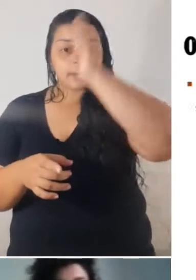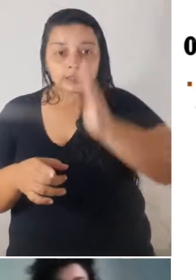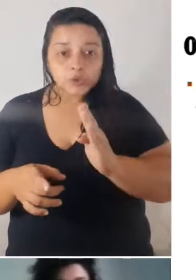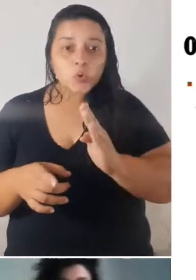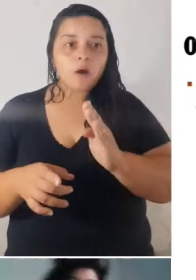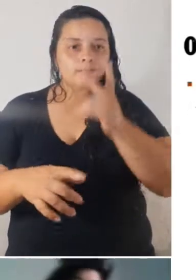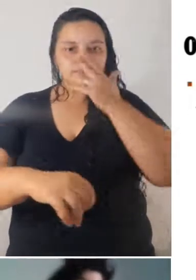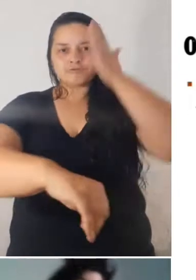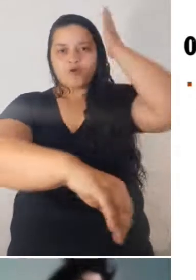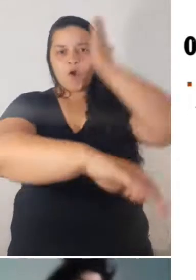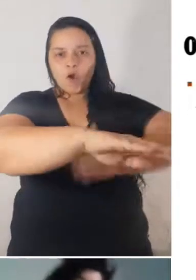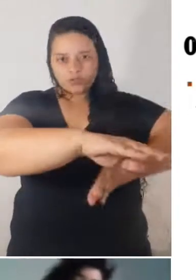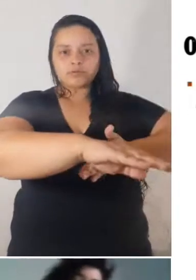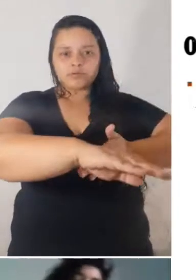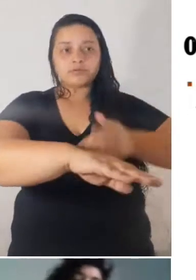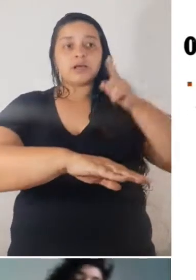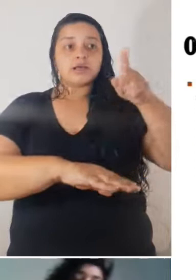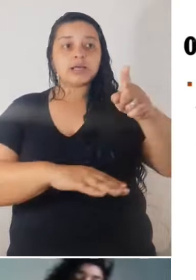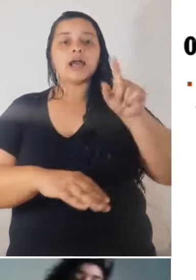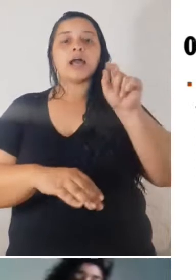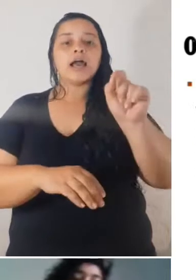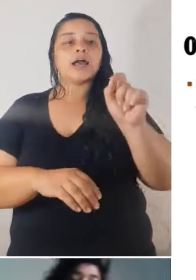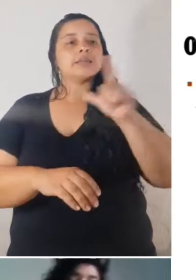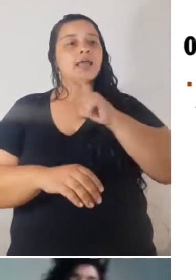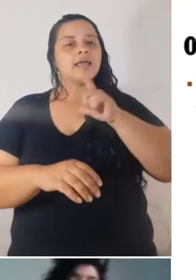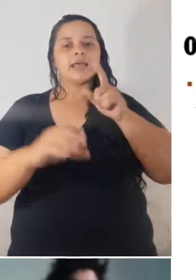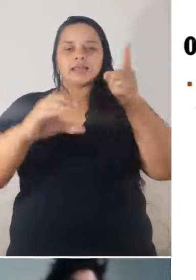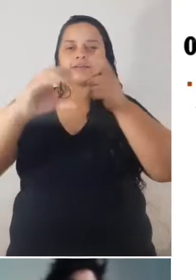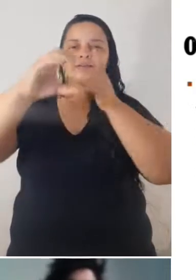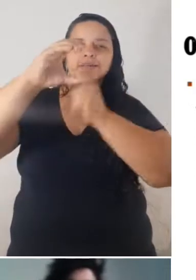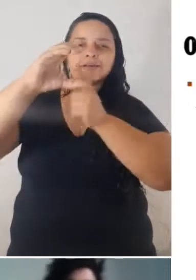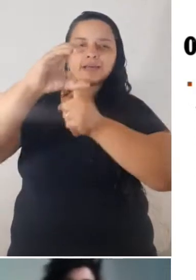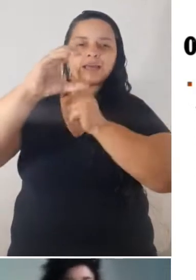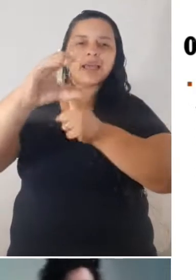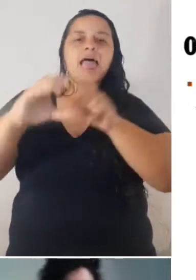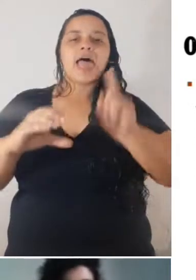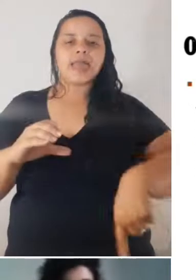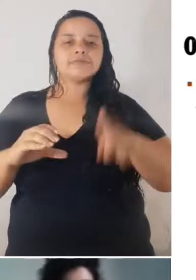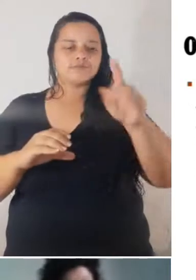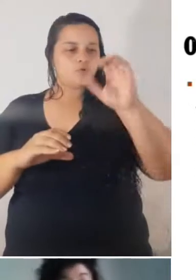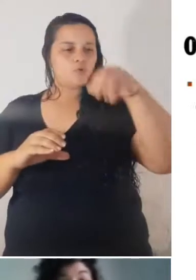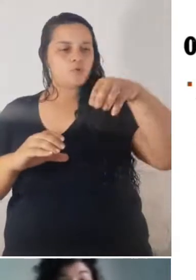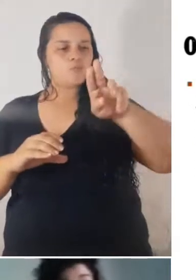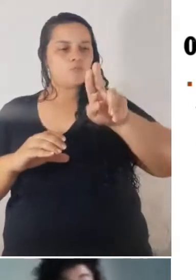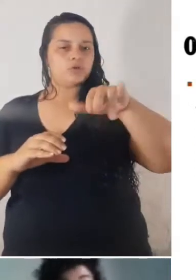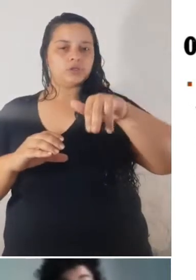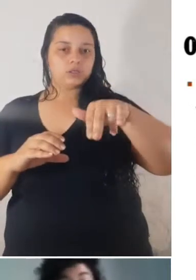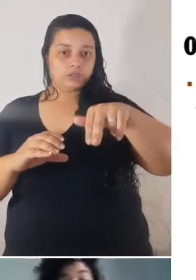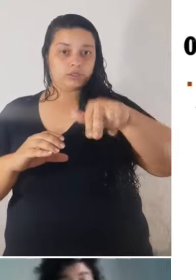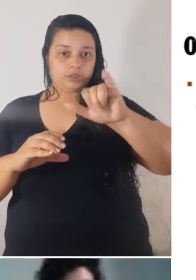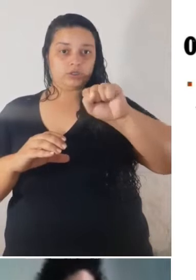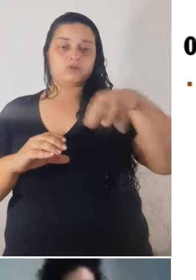salvemos o Brasil, cortando uma mão com o símbolo da foice e martelo, que vem a identificar, né, que identifica